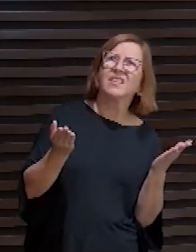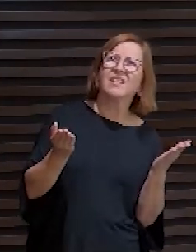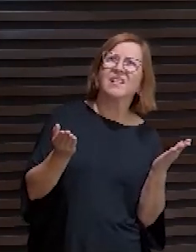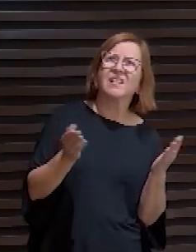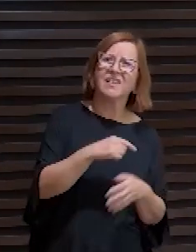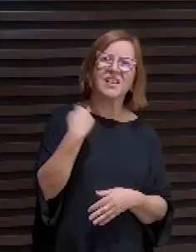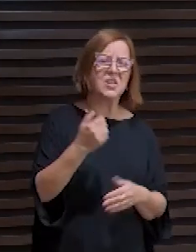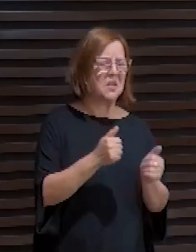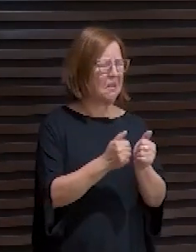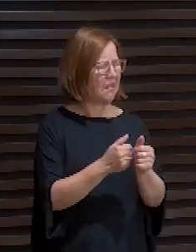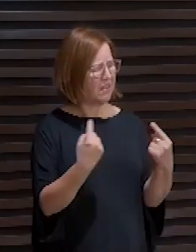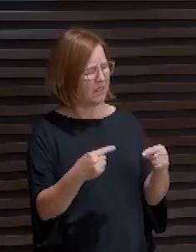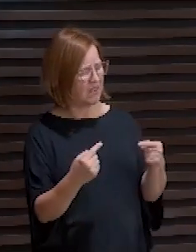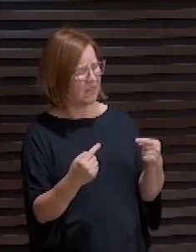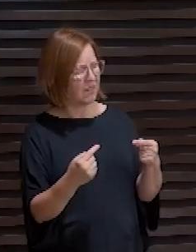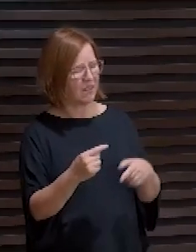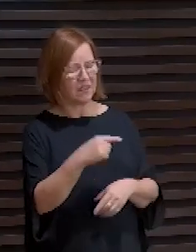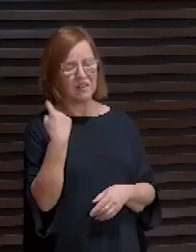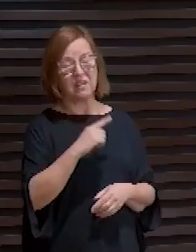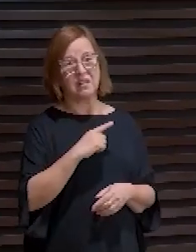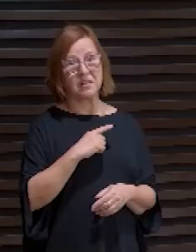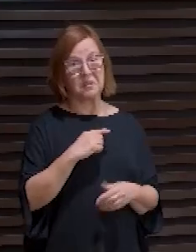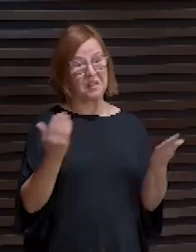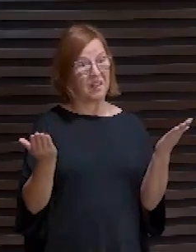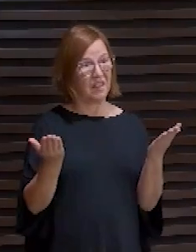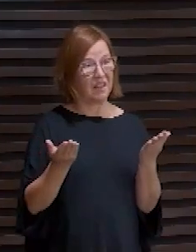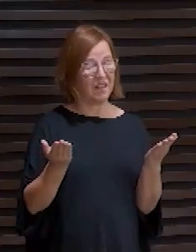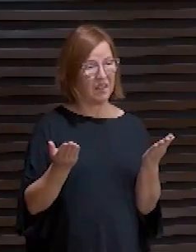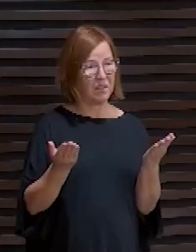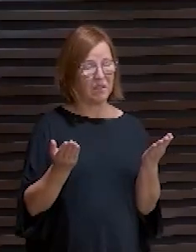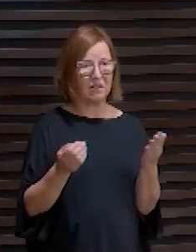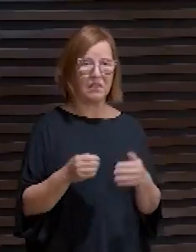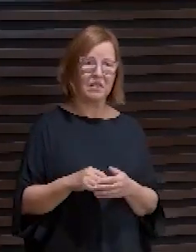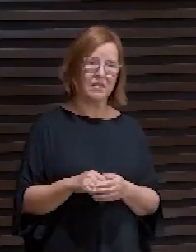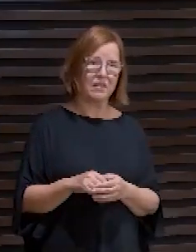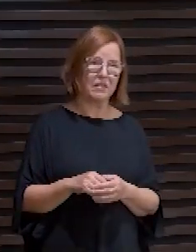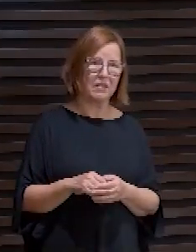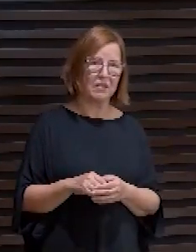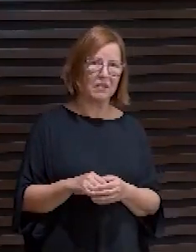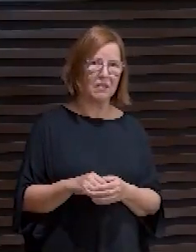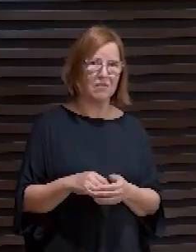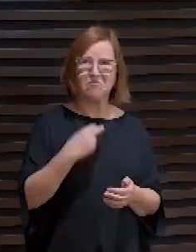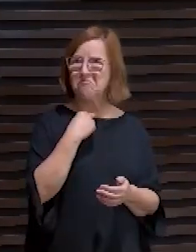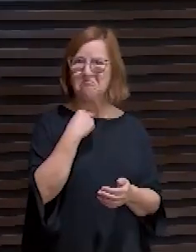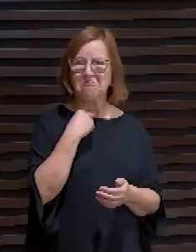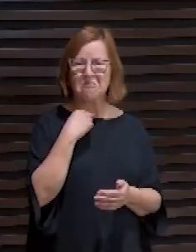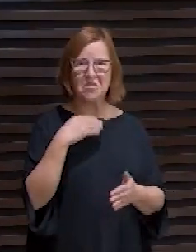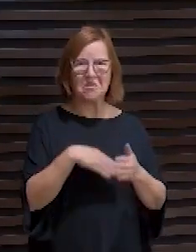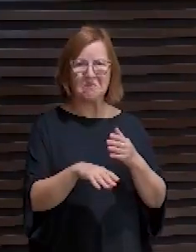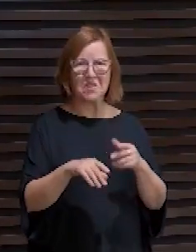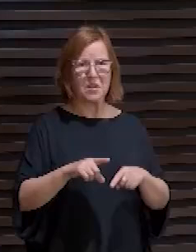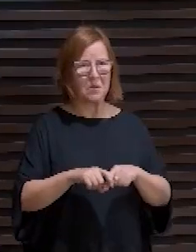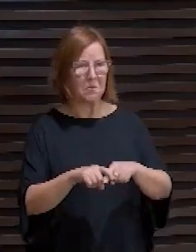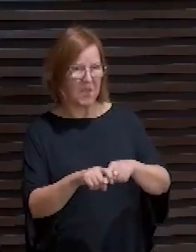perseguidos, nós temos agora que comprar comida no mercado, mas eu já não posso entrar no mercado porque eu sou cristão,